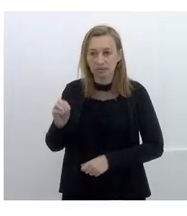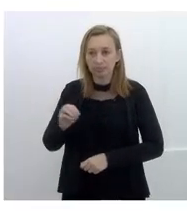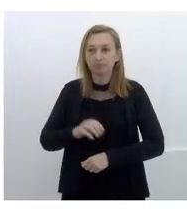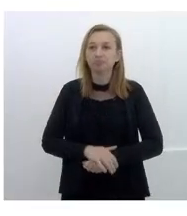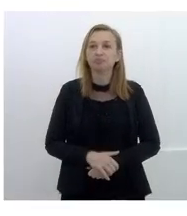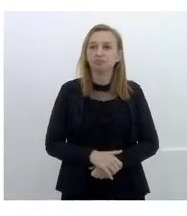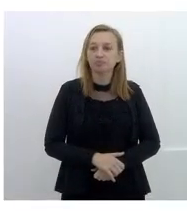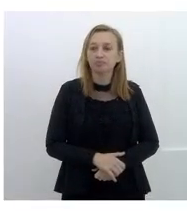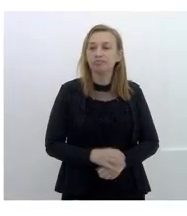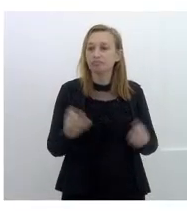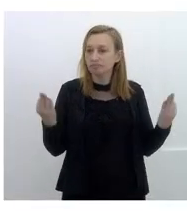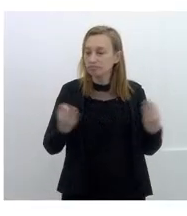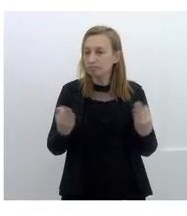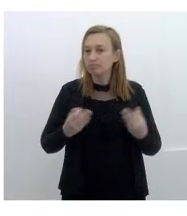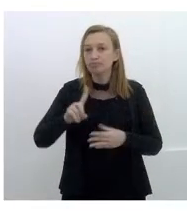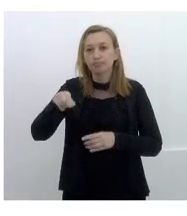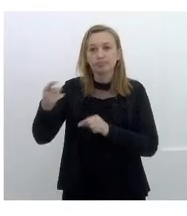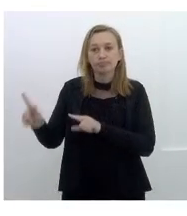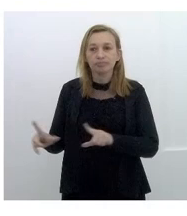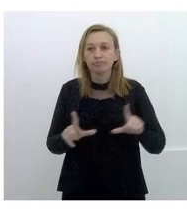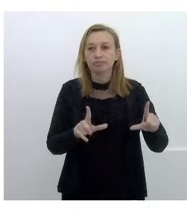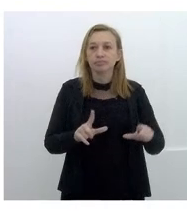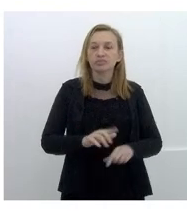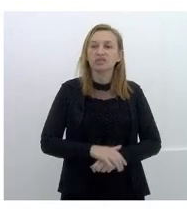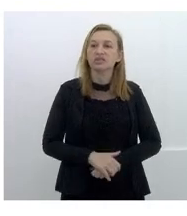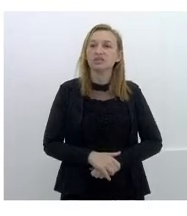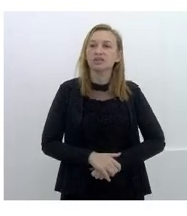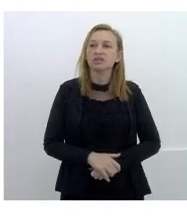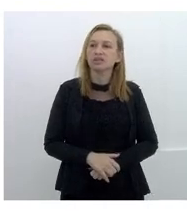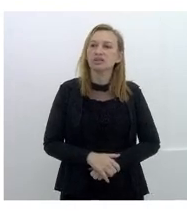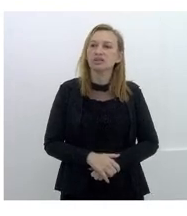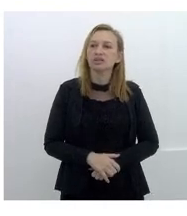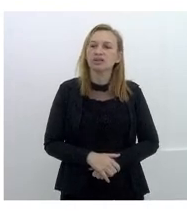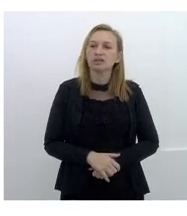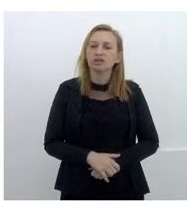favor Prefeito próximos LED por gentileza